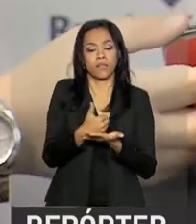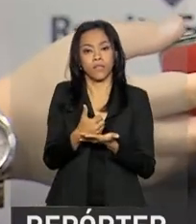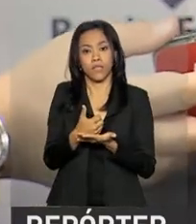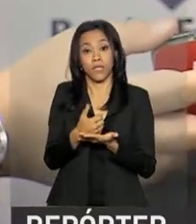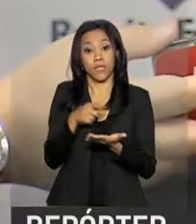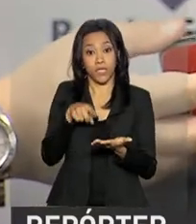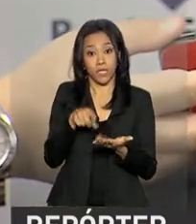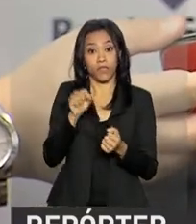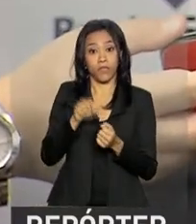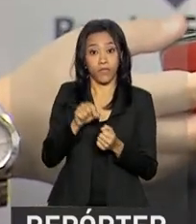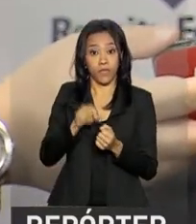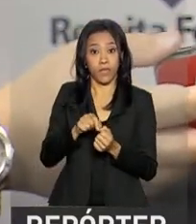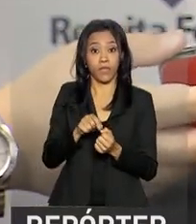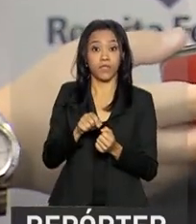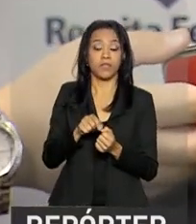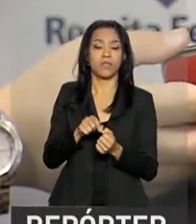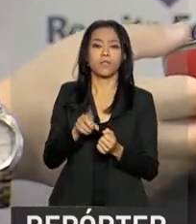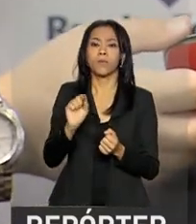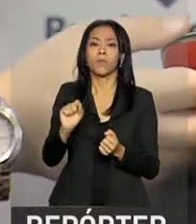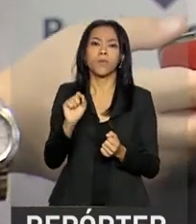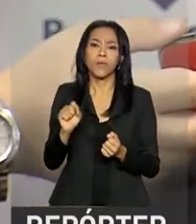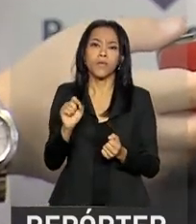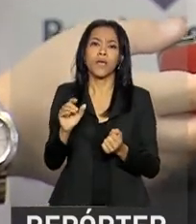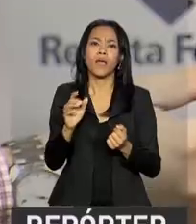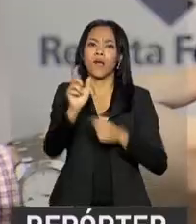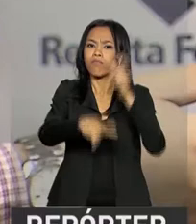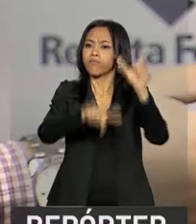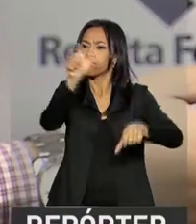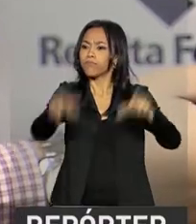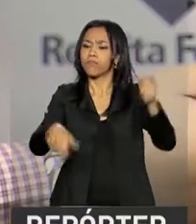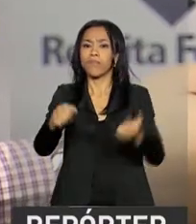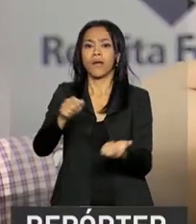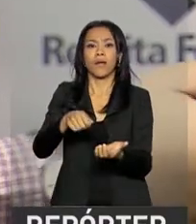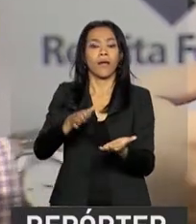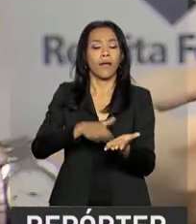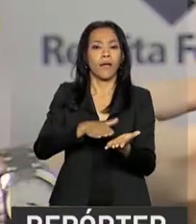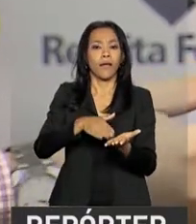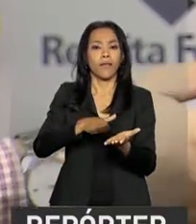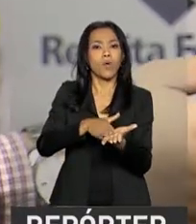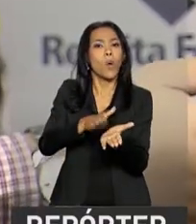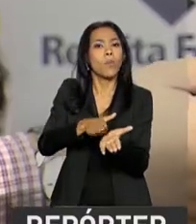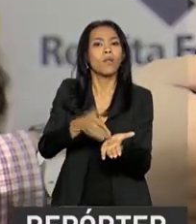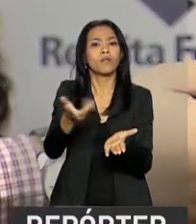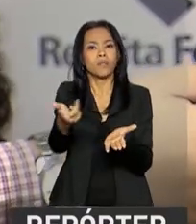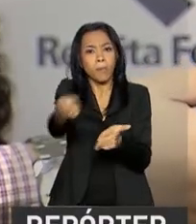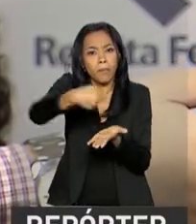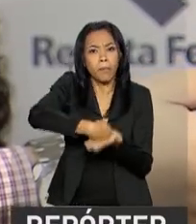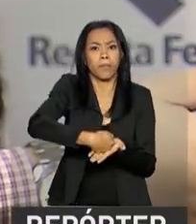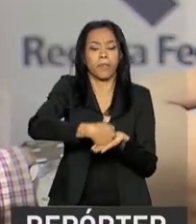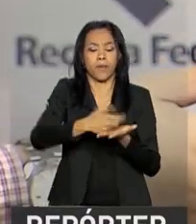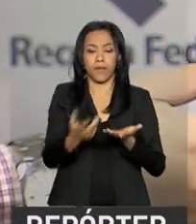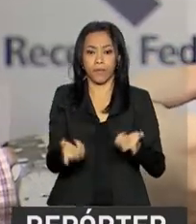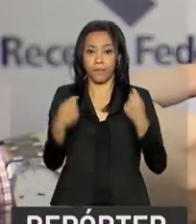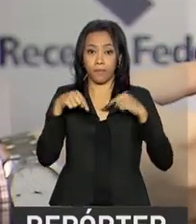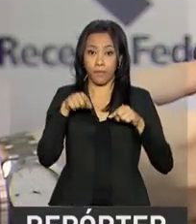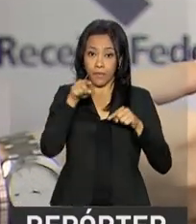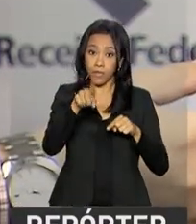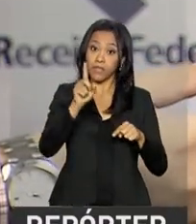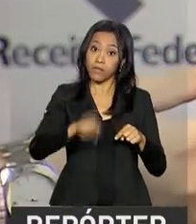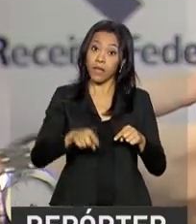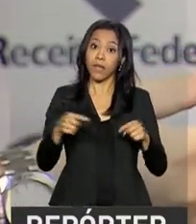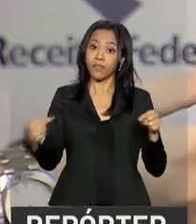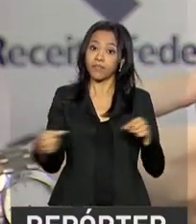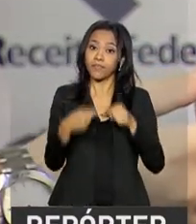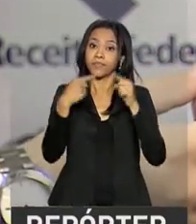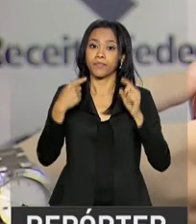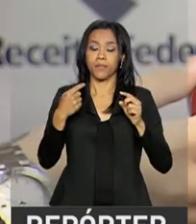de débitos relação a determinados contribuintes a alta da arrecadação ela vem junto com a recuperação da atividade econômica